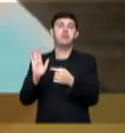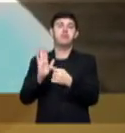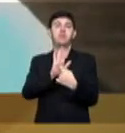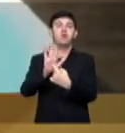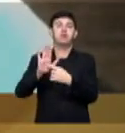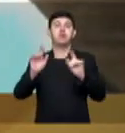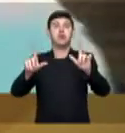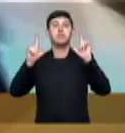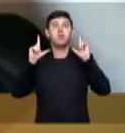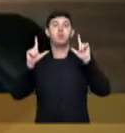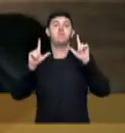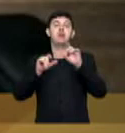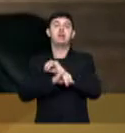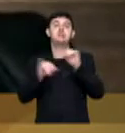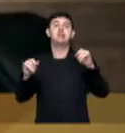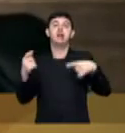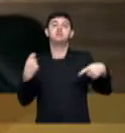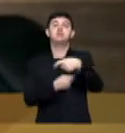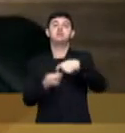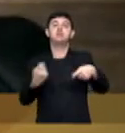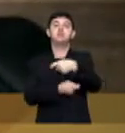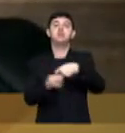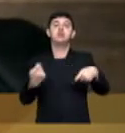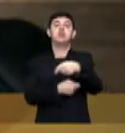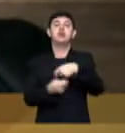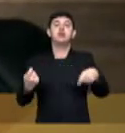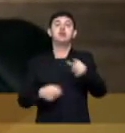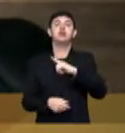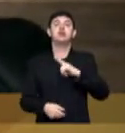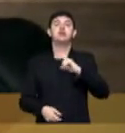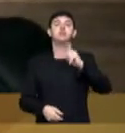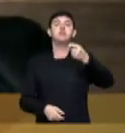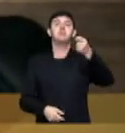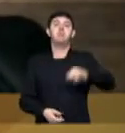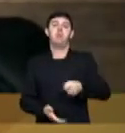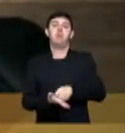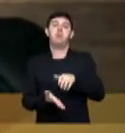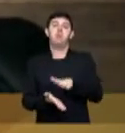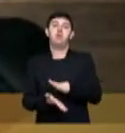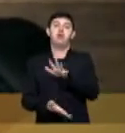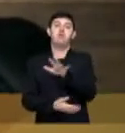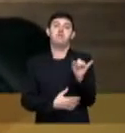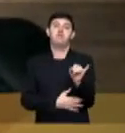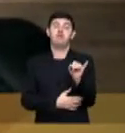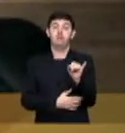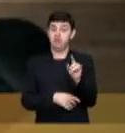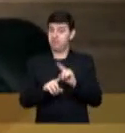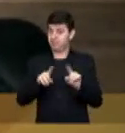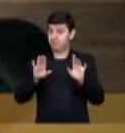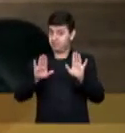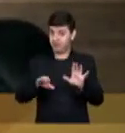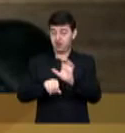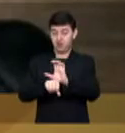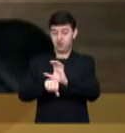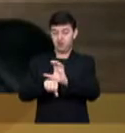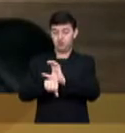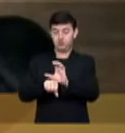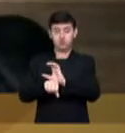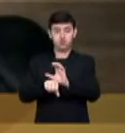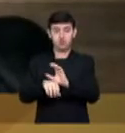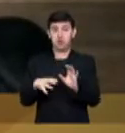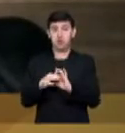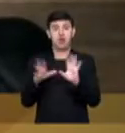publicidade comercial, inclusive com imposição de penalidades, sem que a Constituição tenha